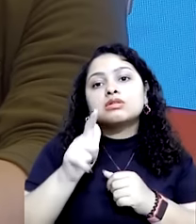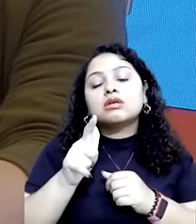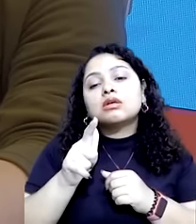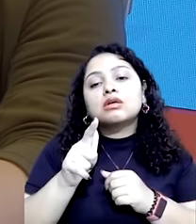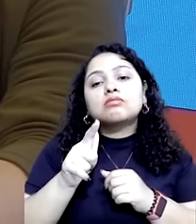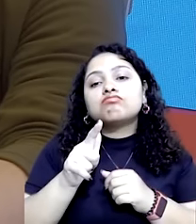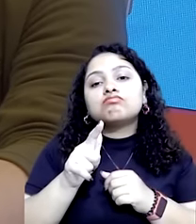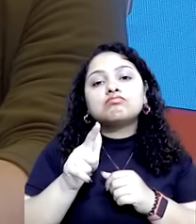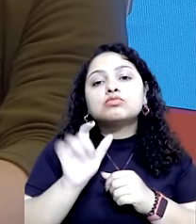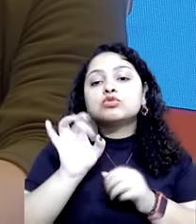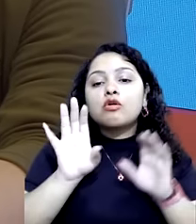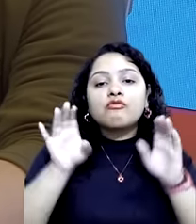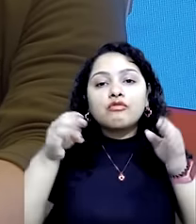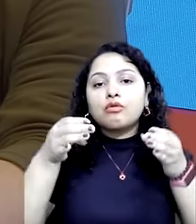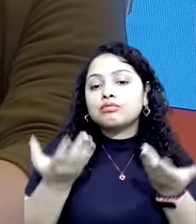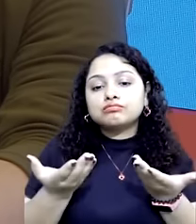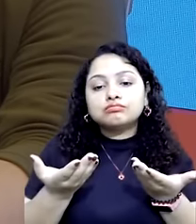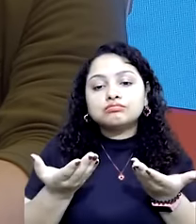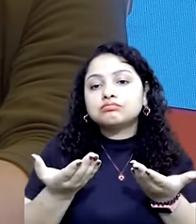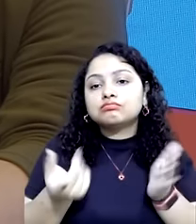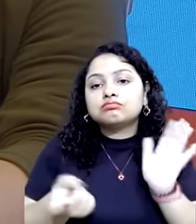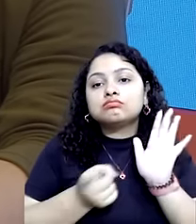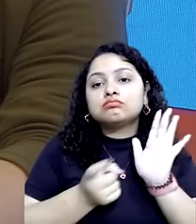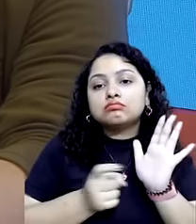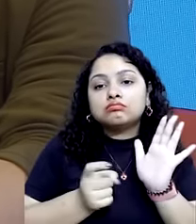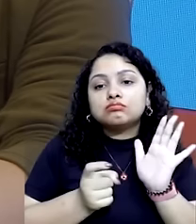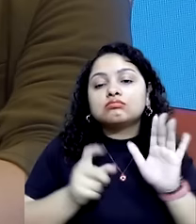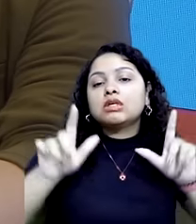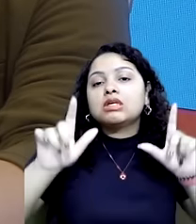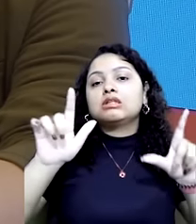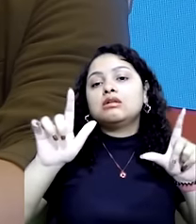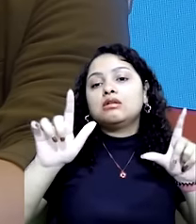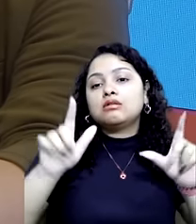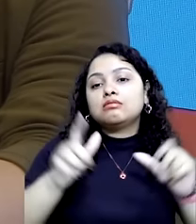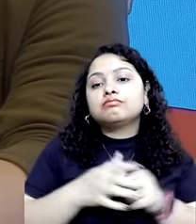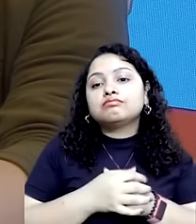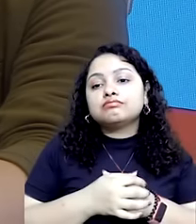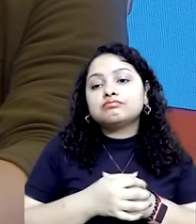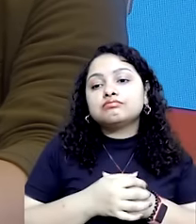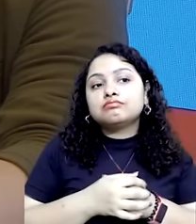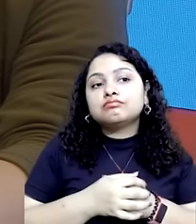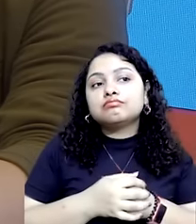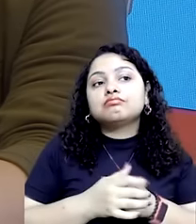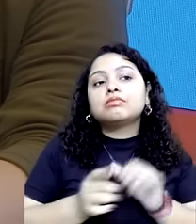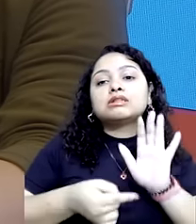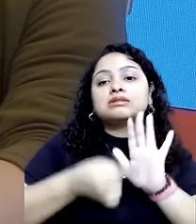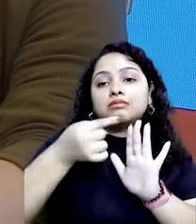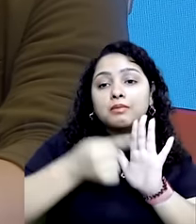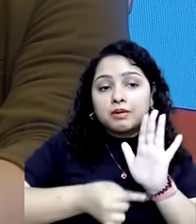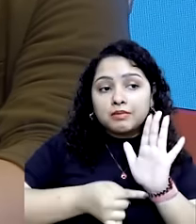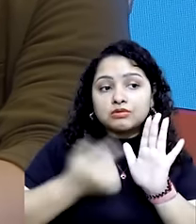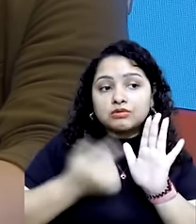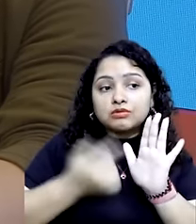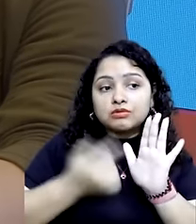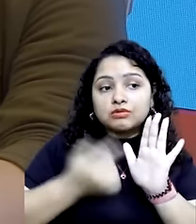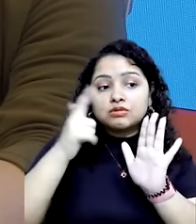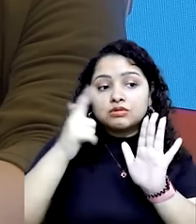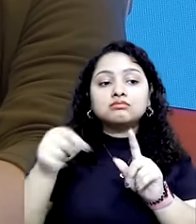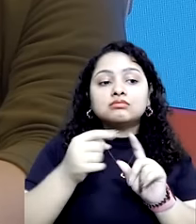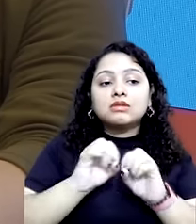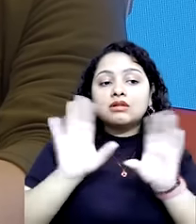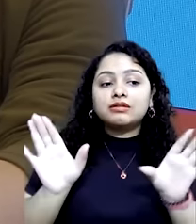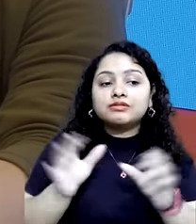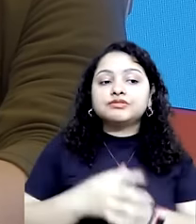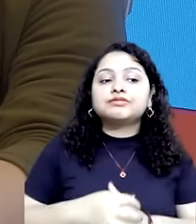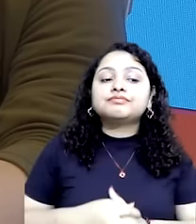simplesmente né foco clica o dedo lá na tela e para cima e para baixo você consegue acertar essa claridade